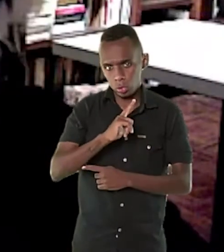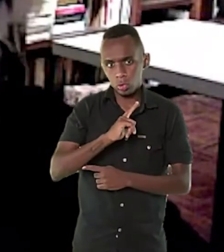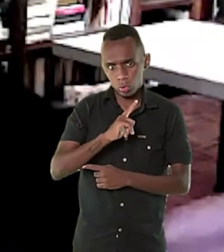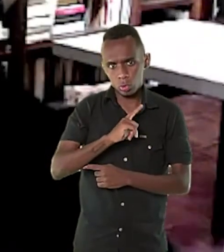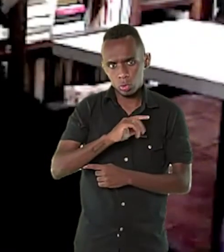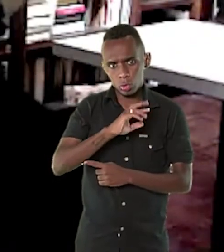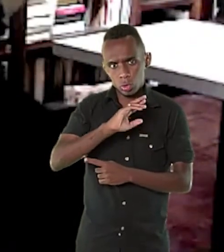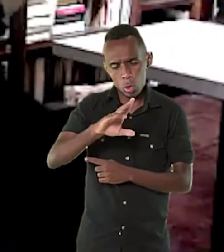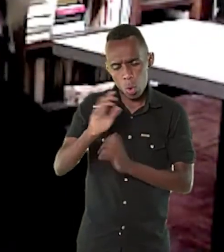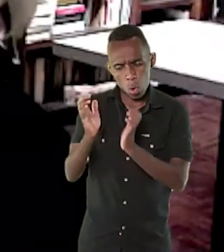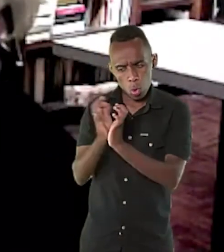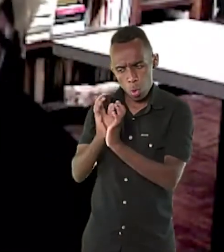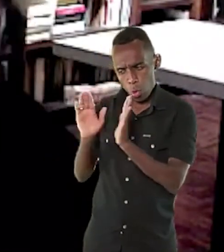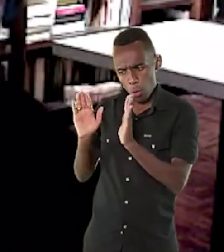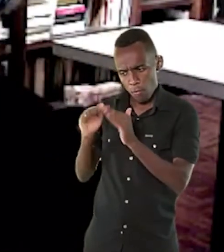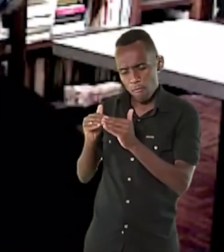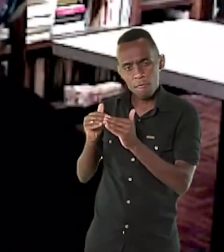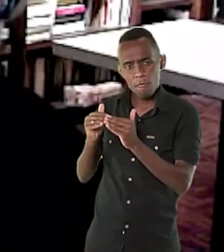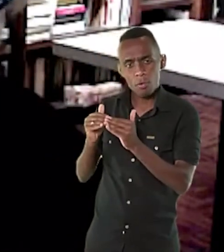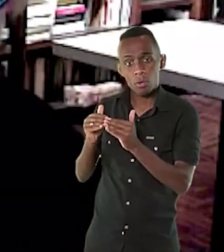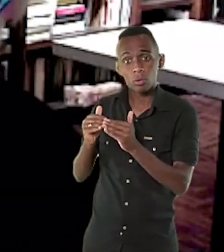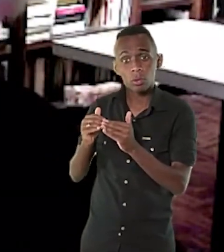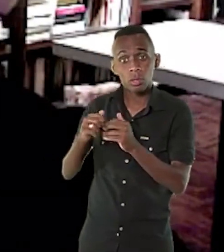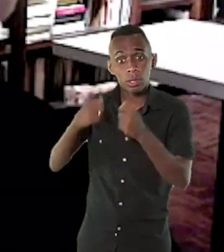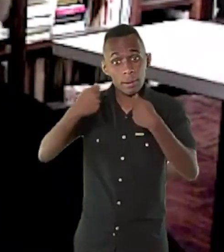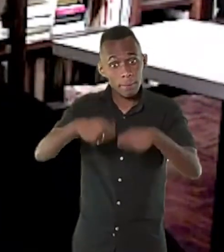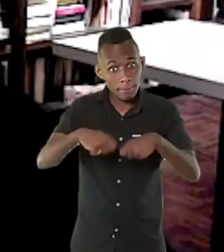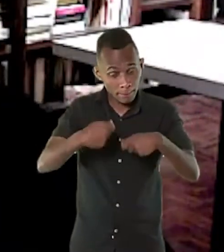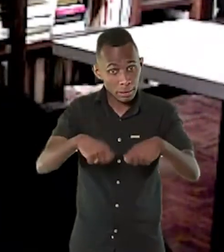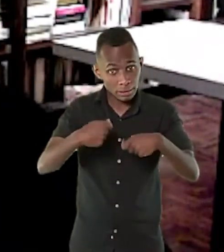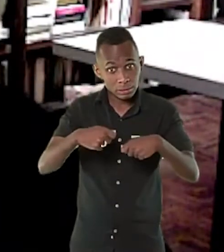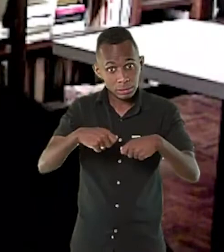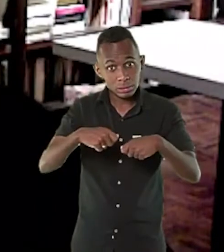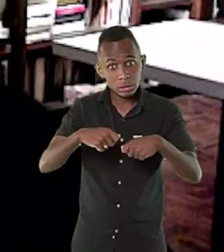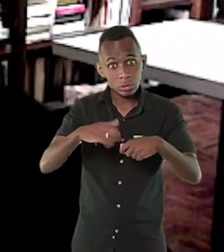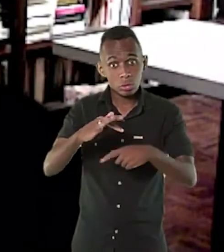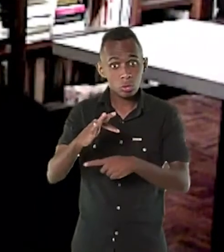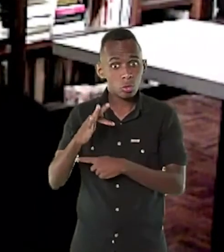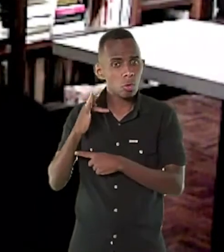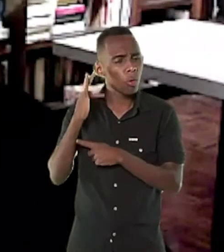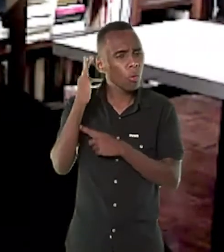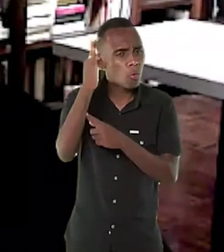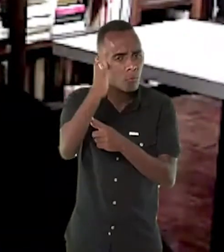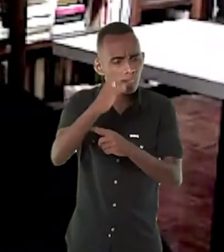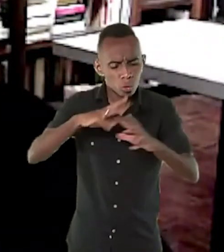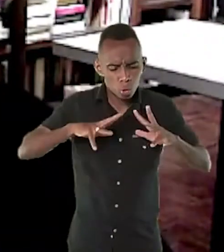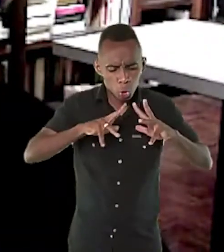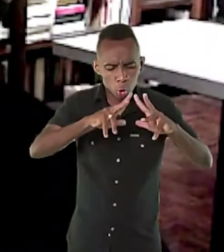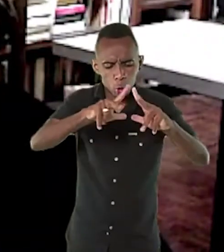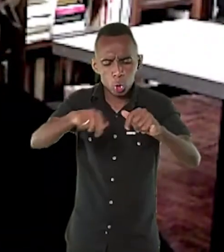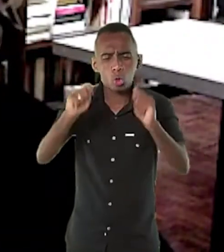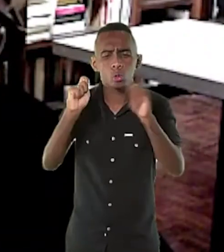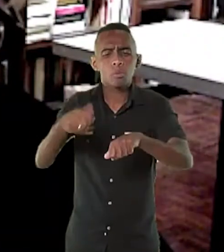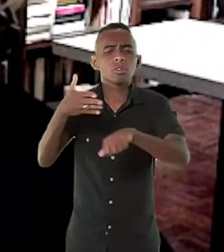da rede, é uma cidadania de viver no século XXI.